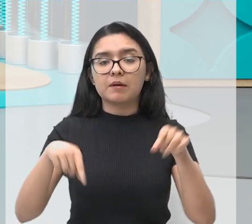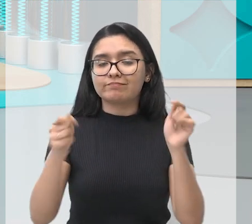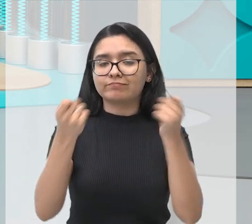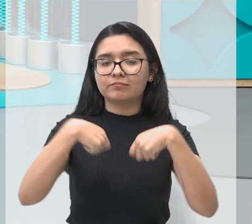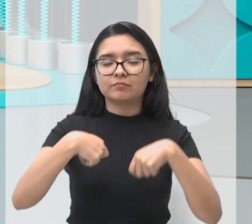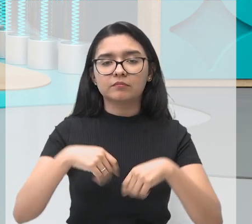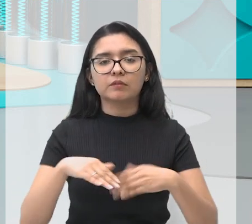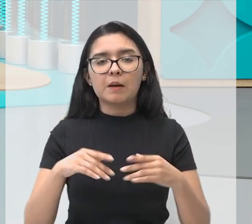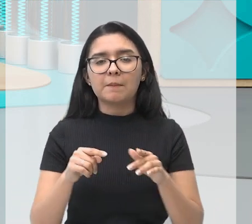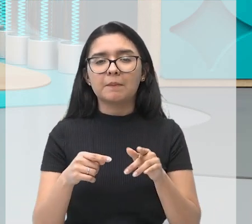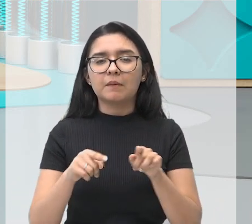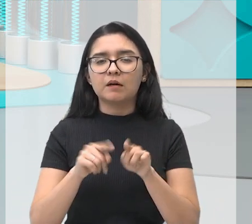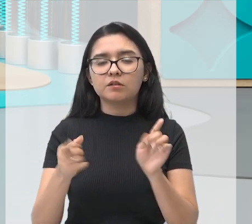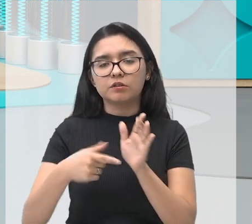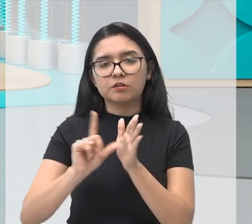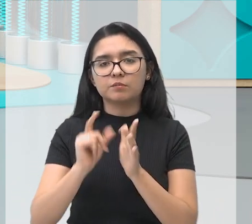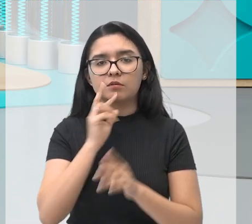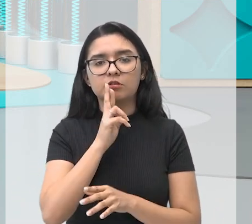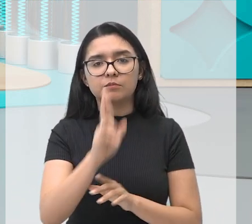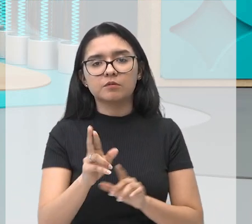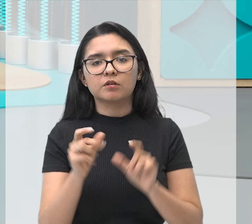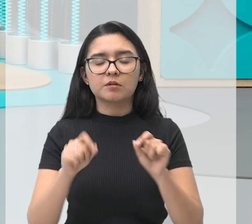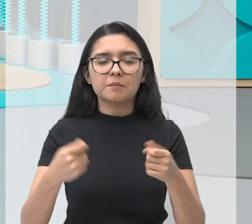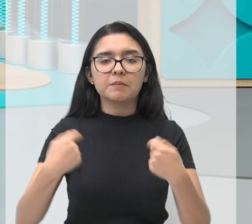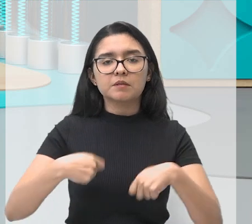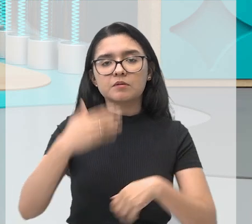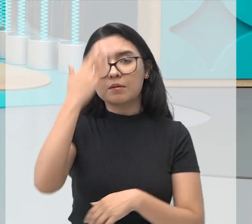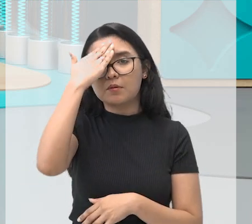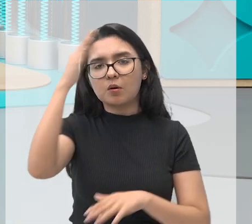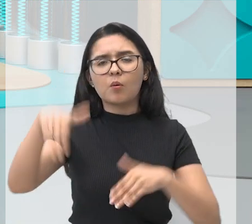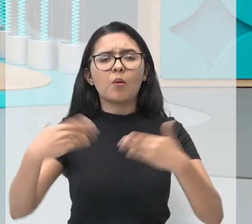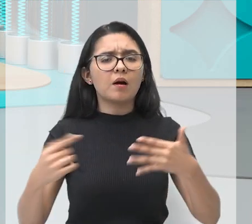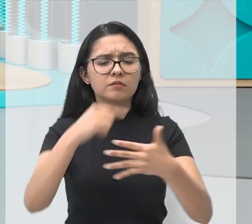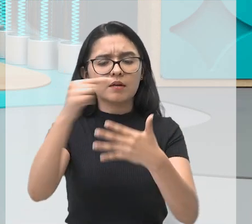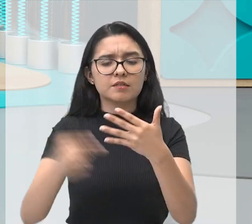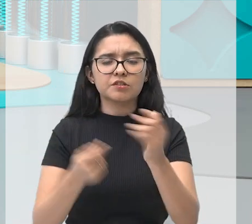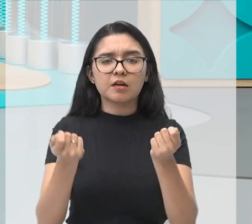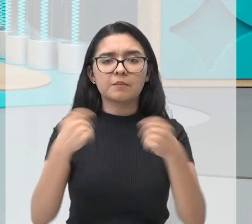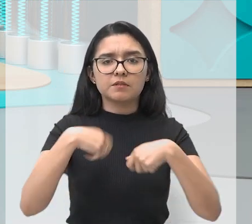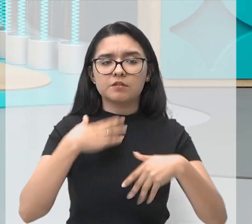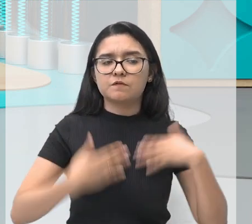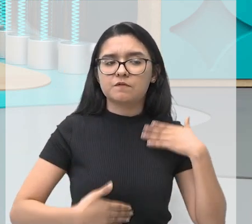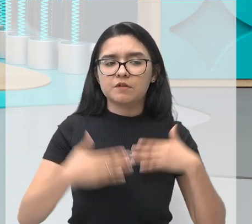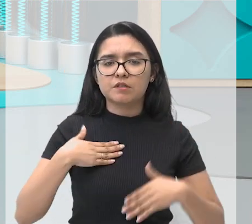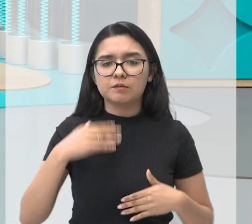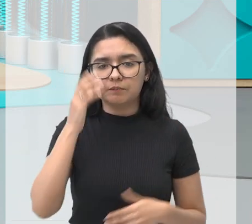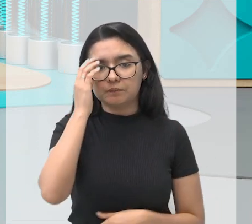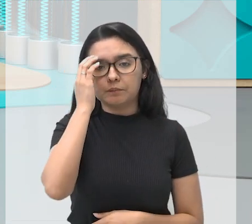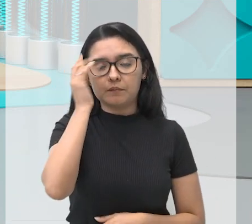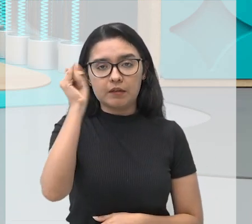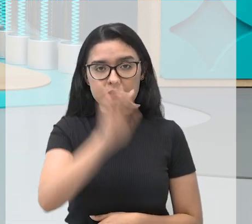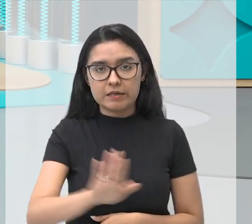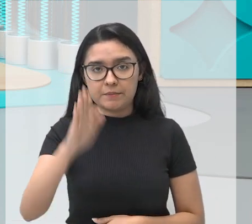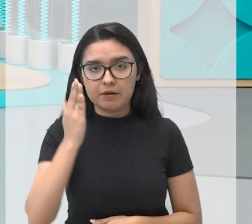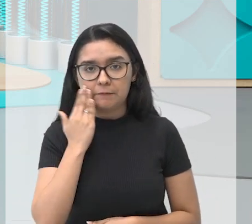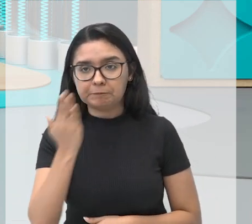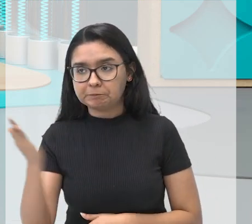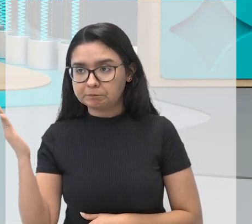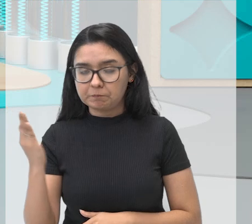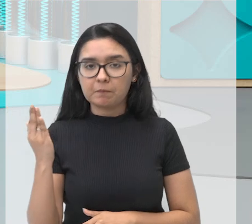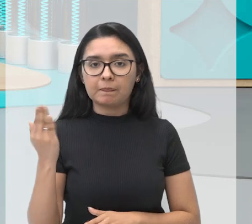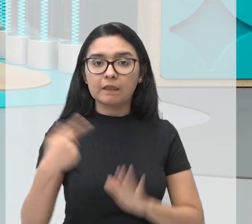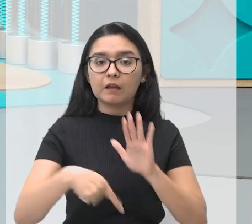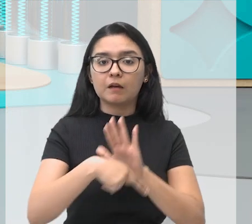saber quais são as capacidades físicas, que é o que nós vamos fazer nesta aula. Esta figura do homem vitruviano, ele é um